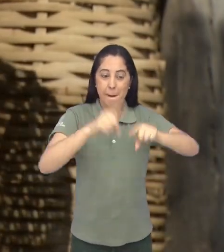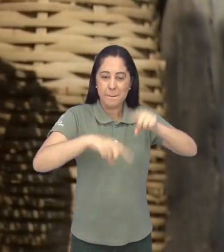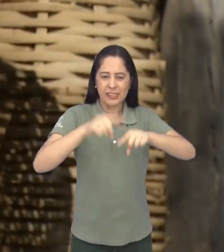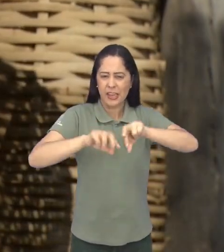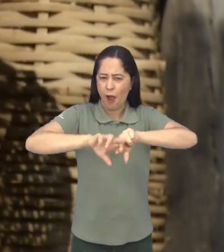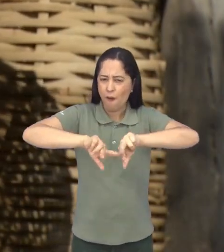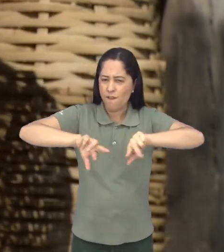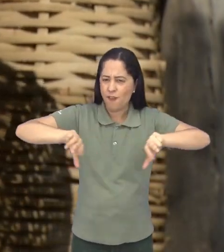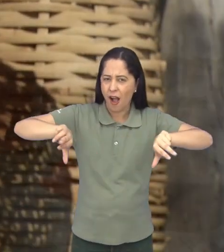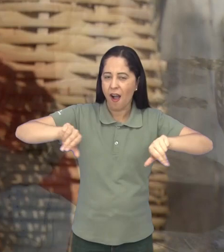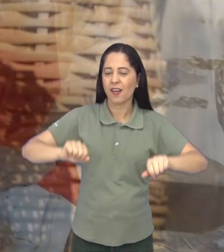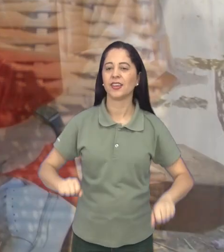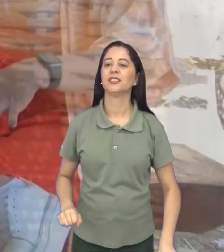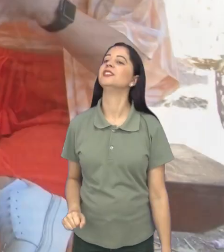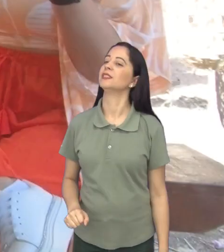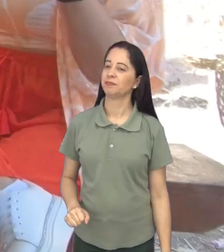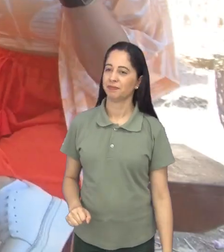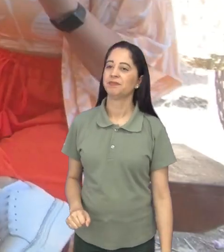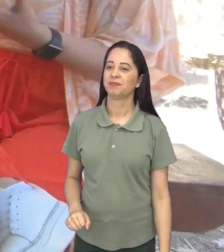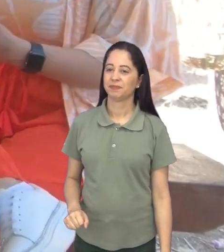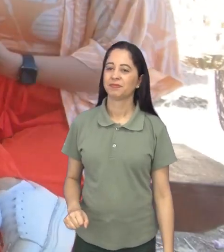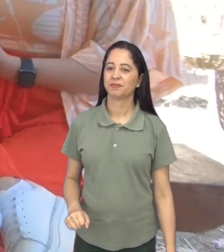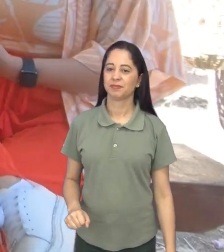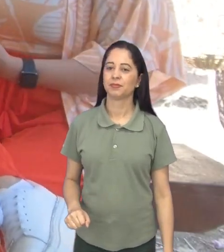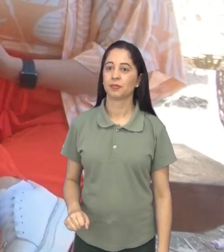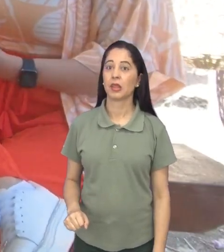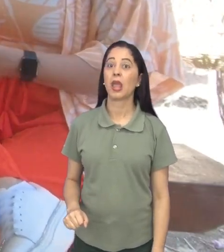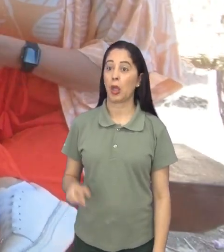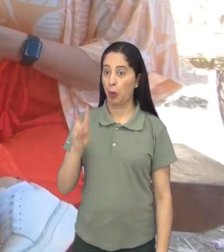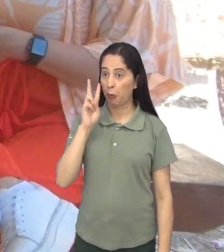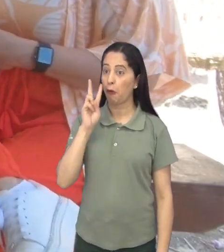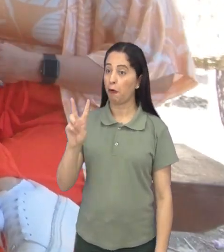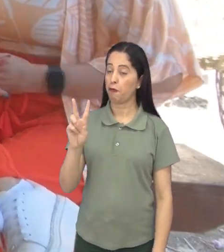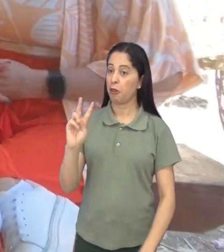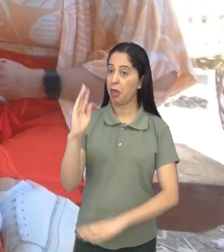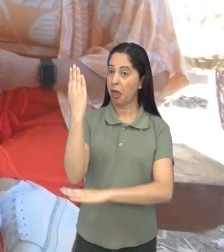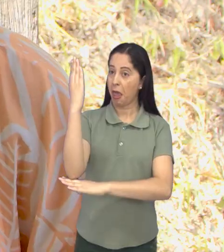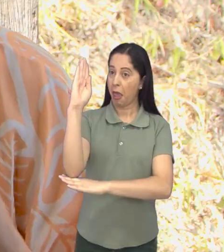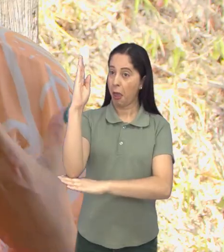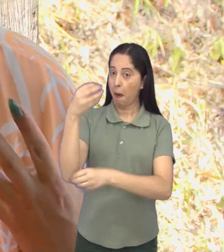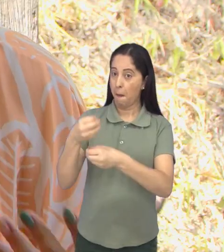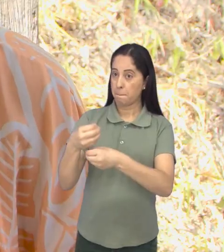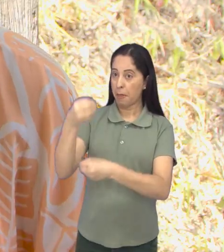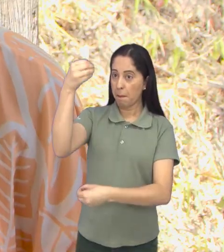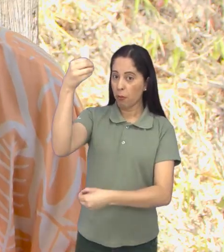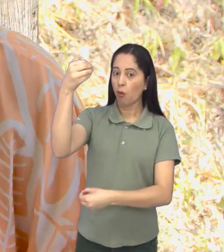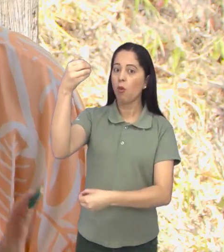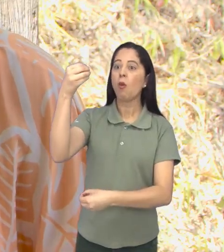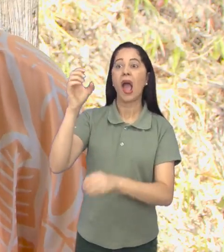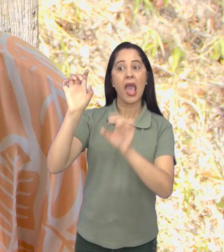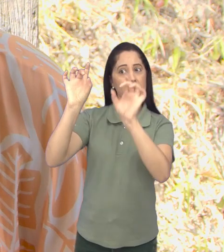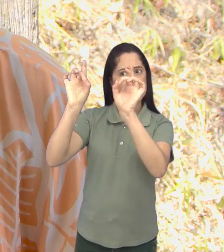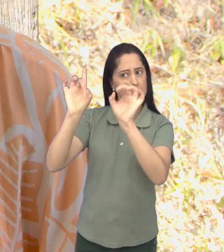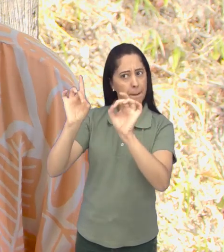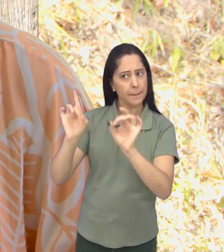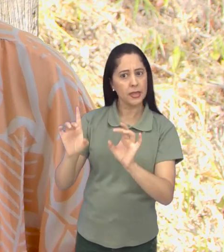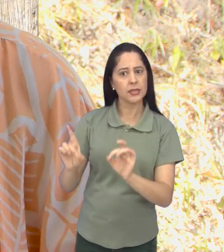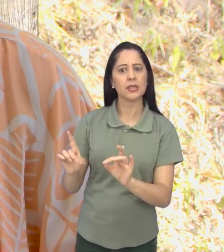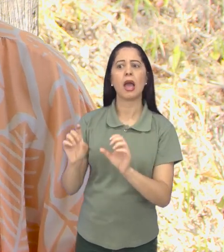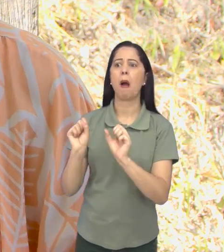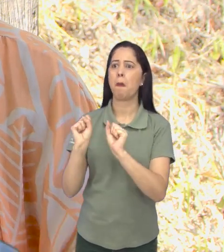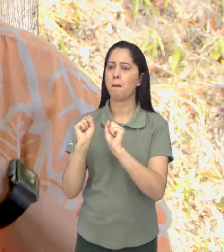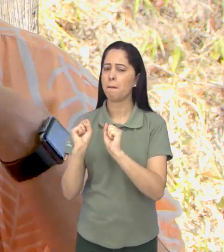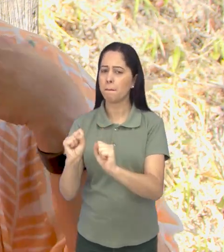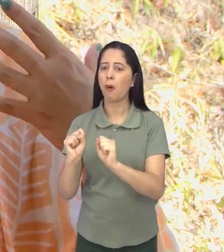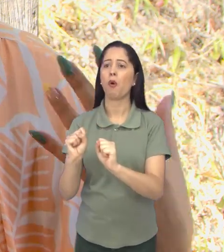criar itens diversos. A gente viu, né, Jairo, que o bambu, ele é bem versátil, ele